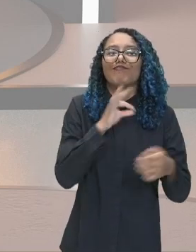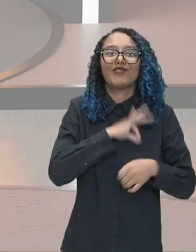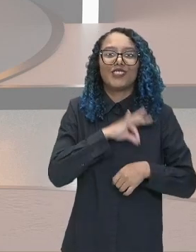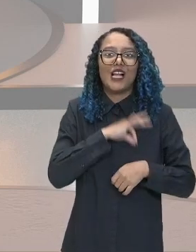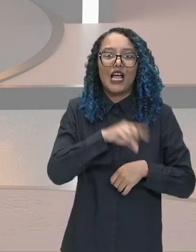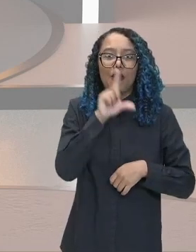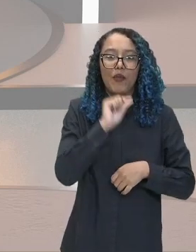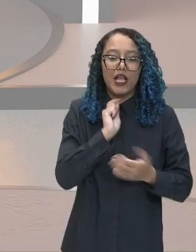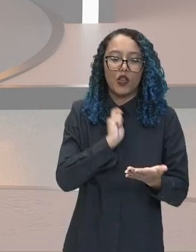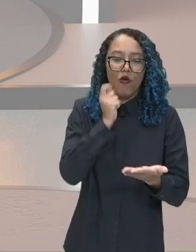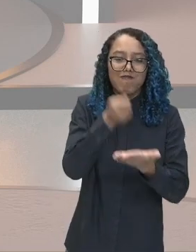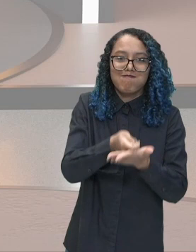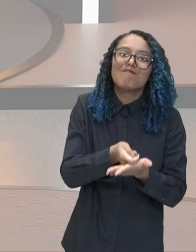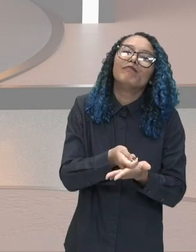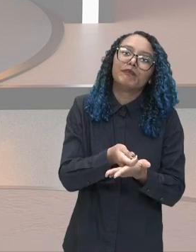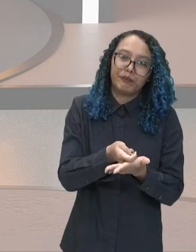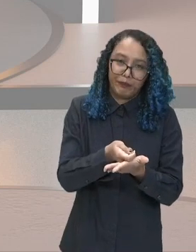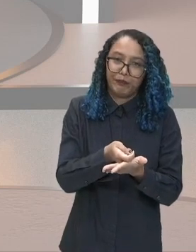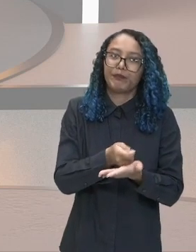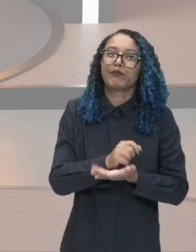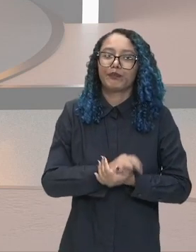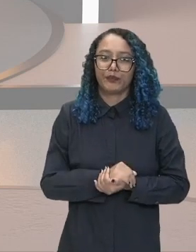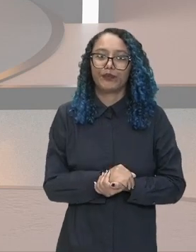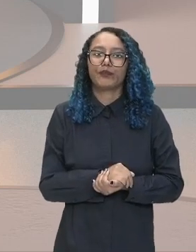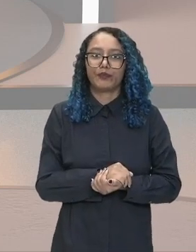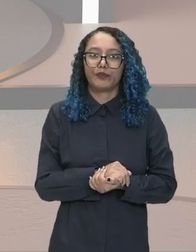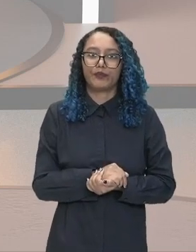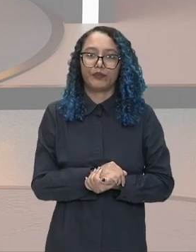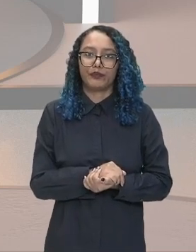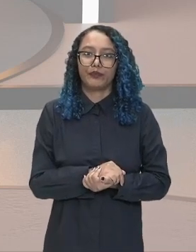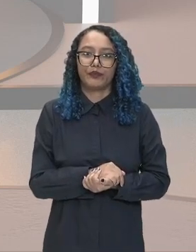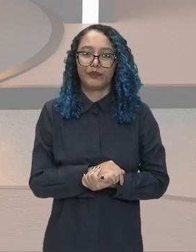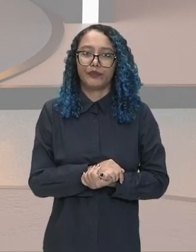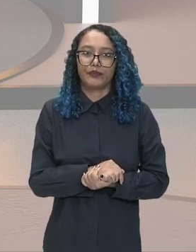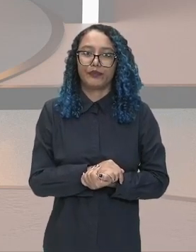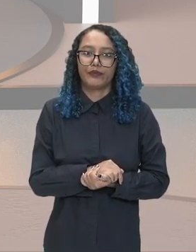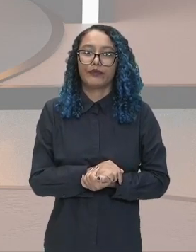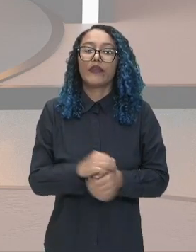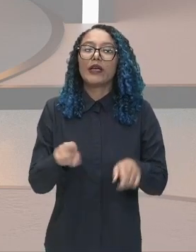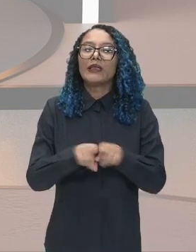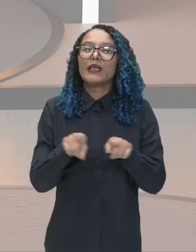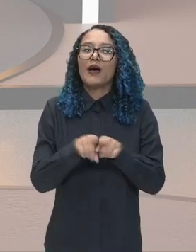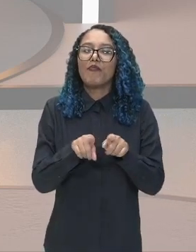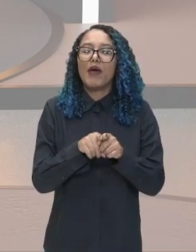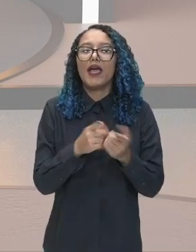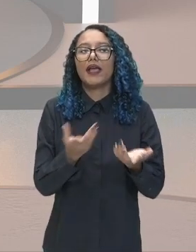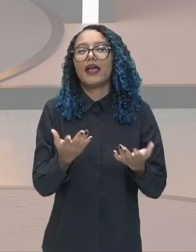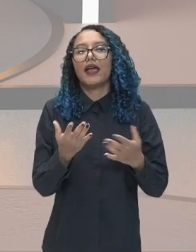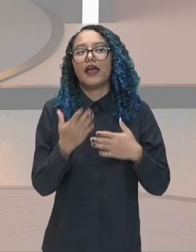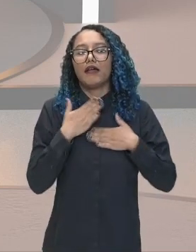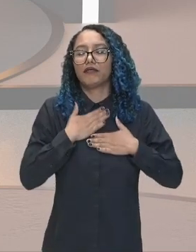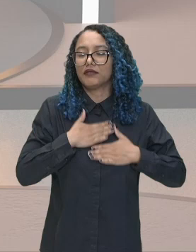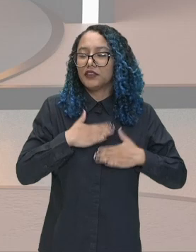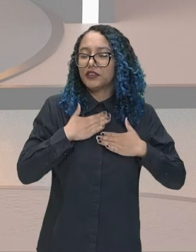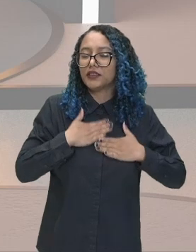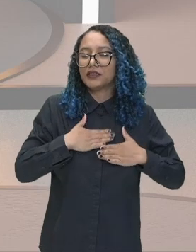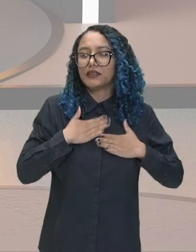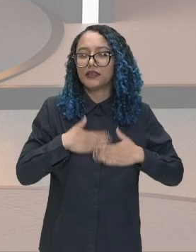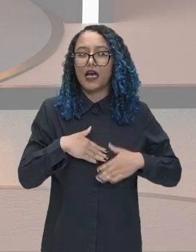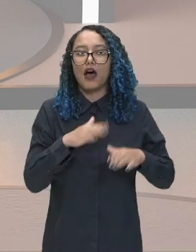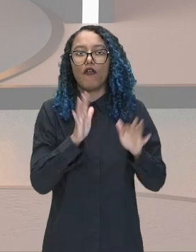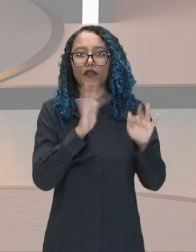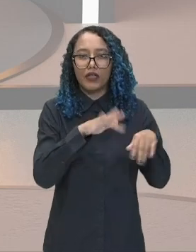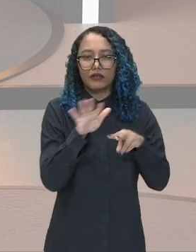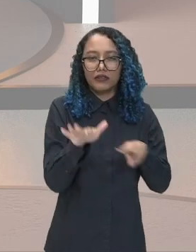isso. Depois, não existia descanso semanal remunerado, como nós temos